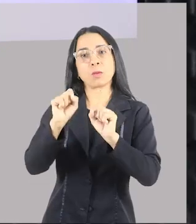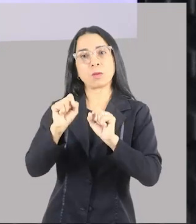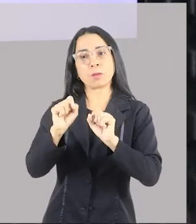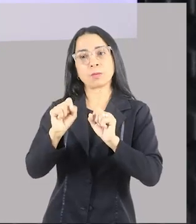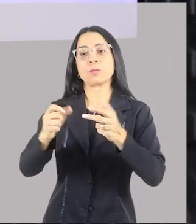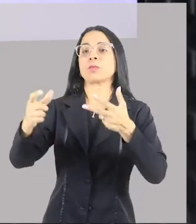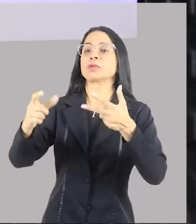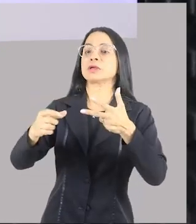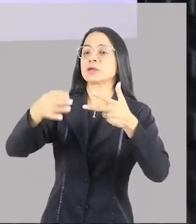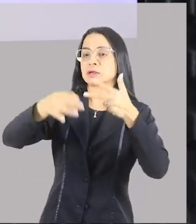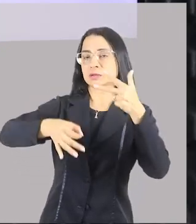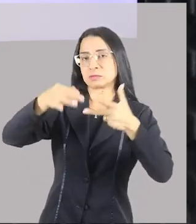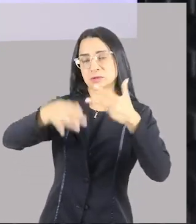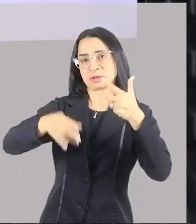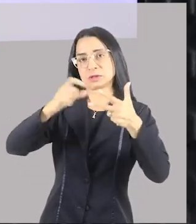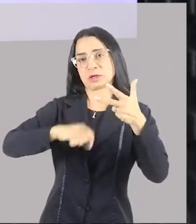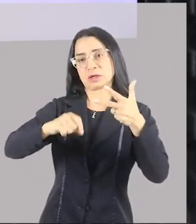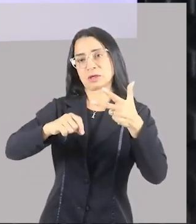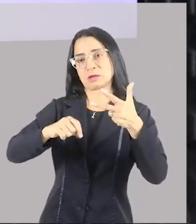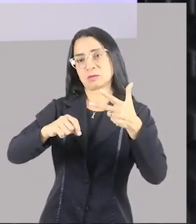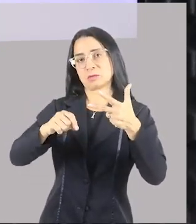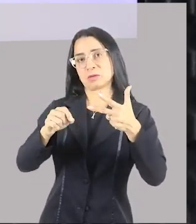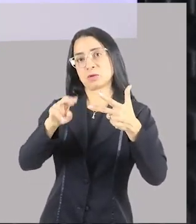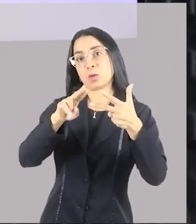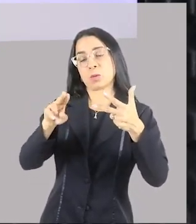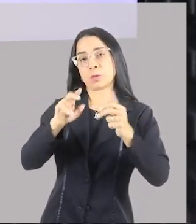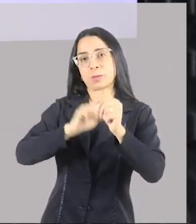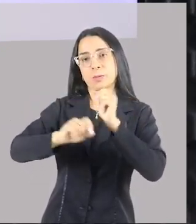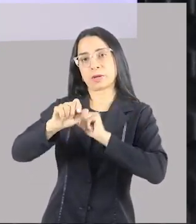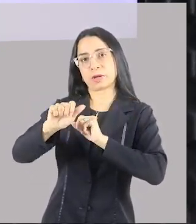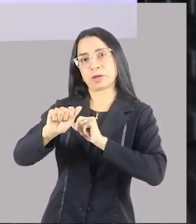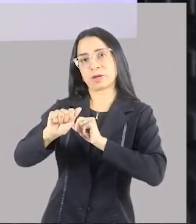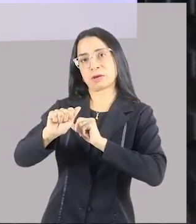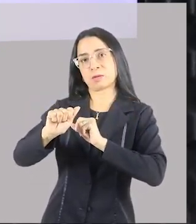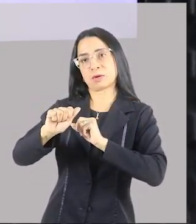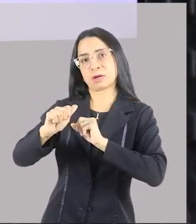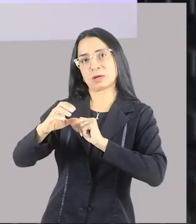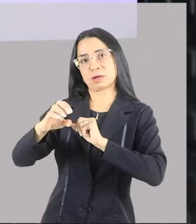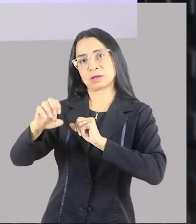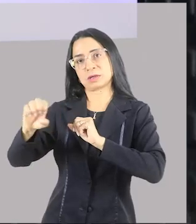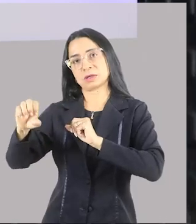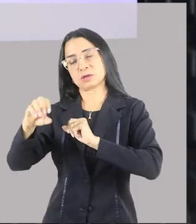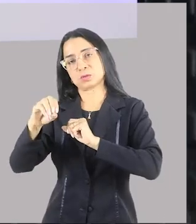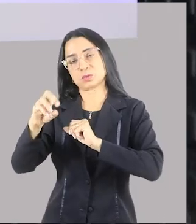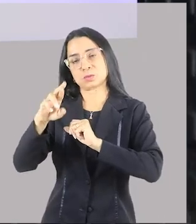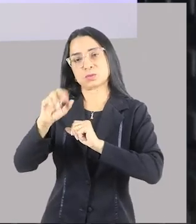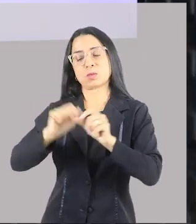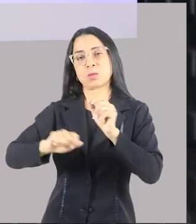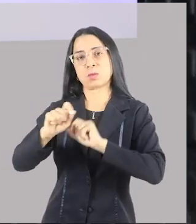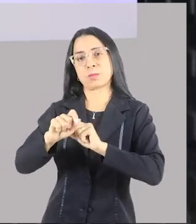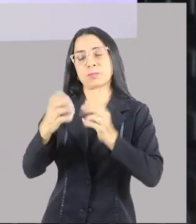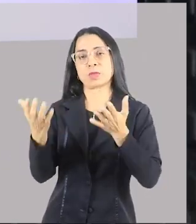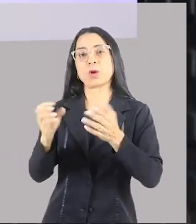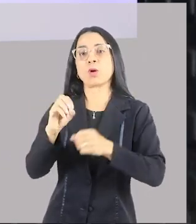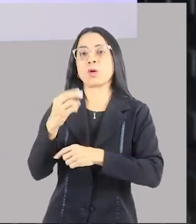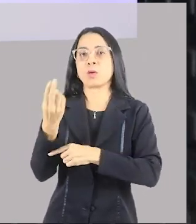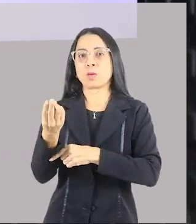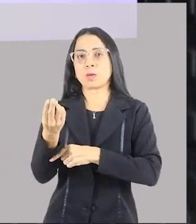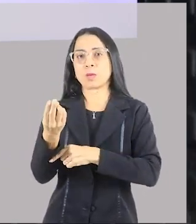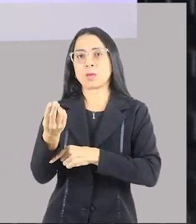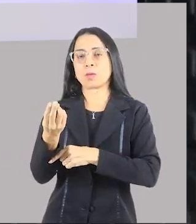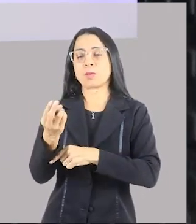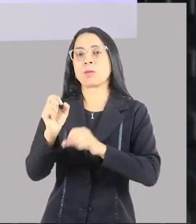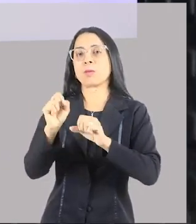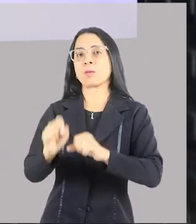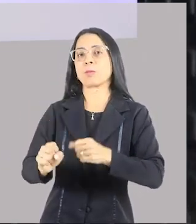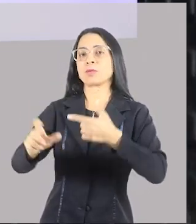que seja seu assessor no tribunal, na vara da justiça, quando o Poder Legislativo nomeia um servidor que foi